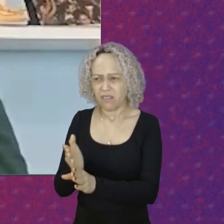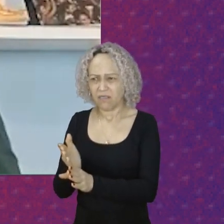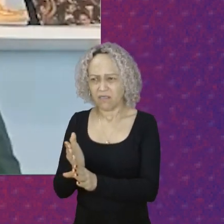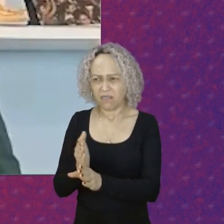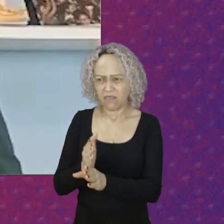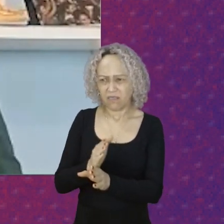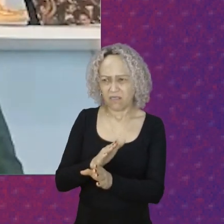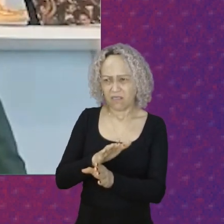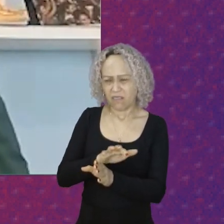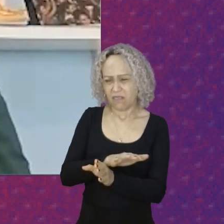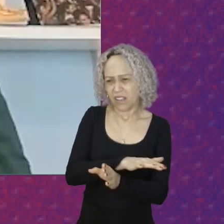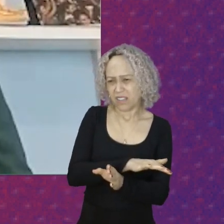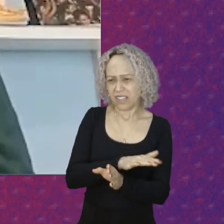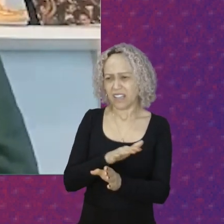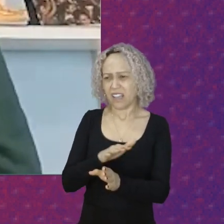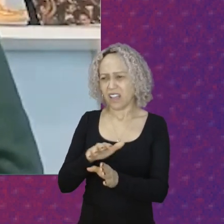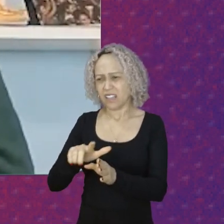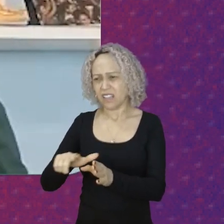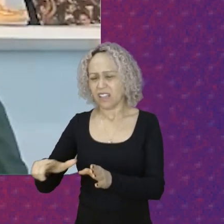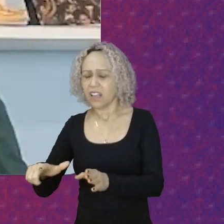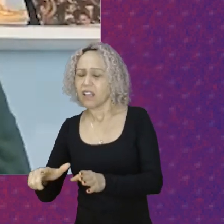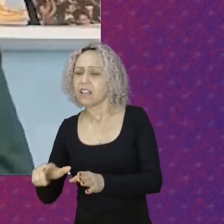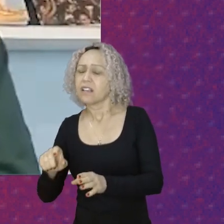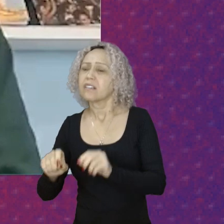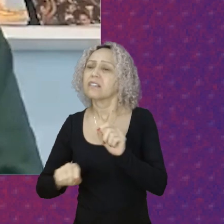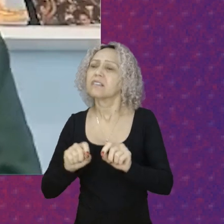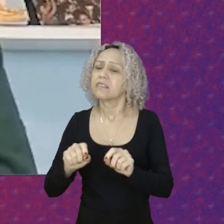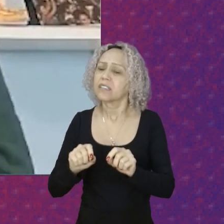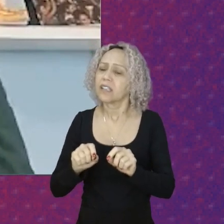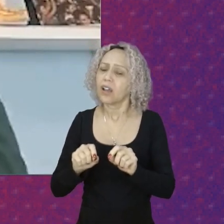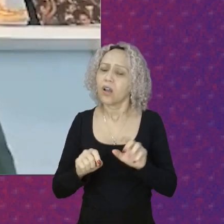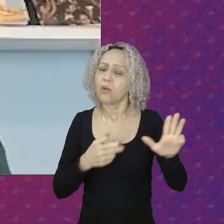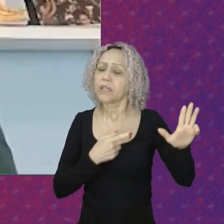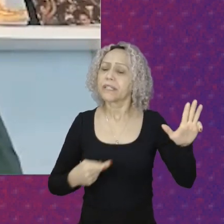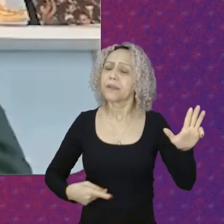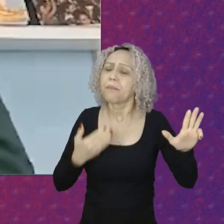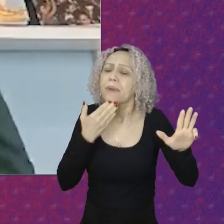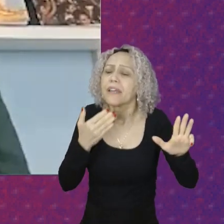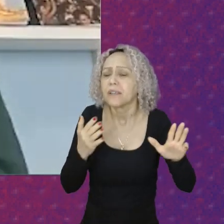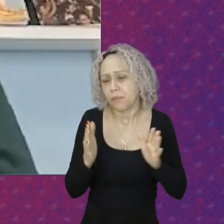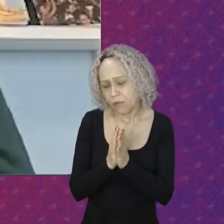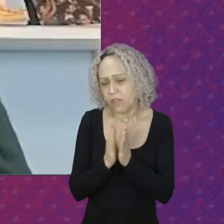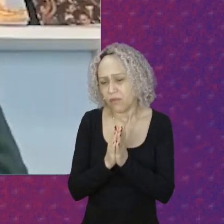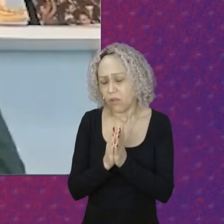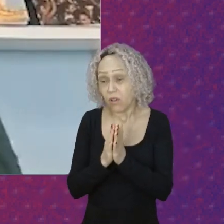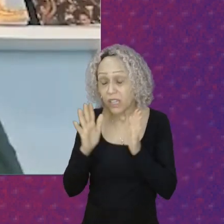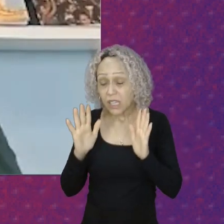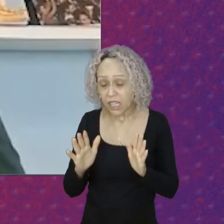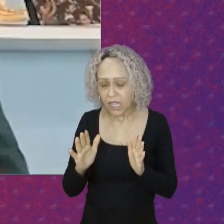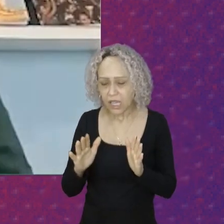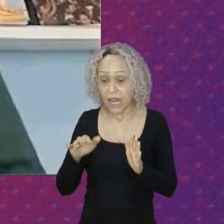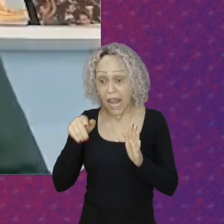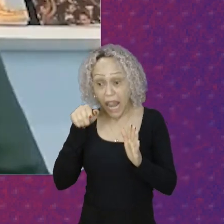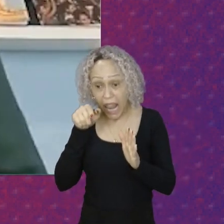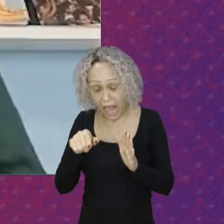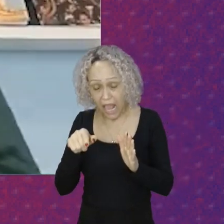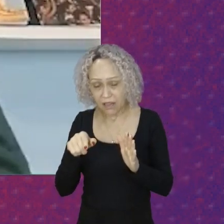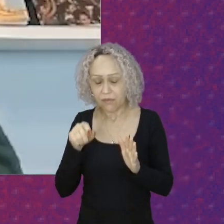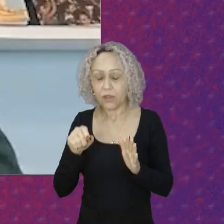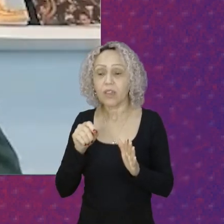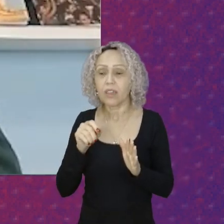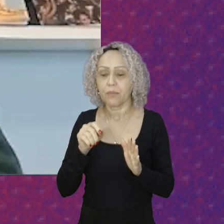que compreender que isso é amor. Que a gente tem que trocar o amor. A gente pode